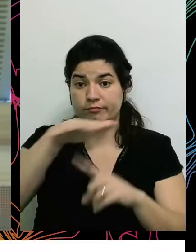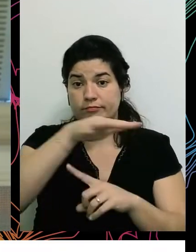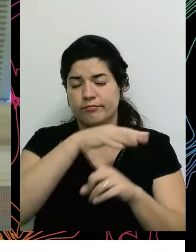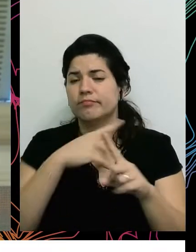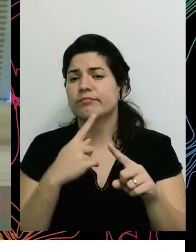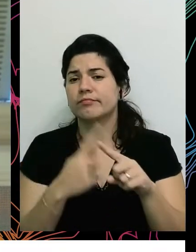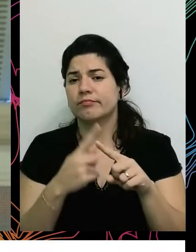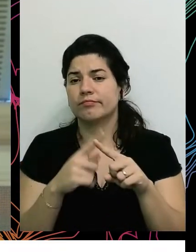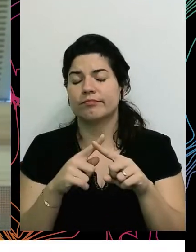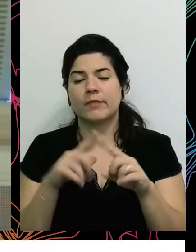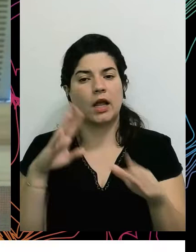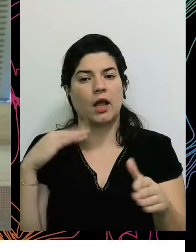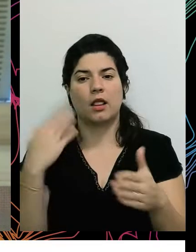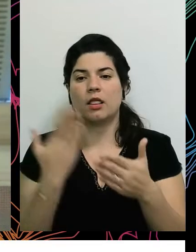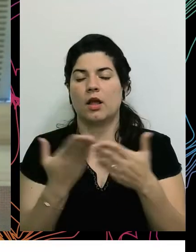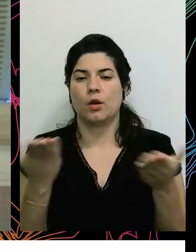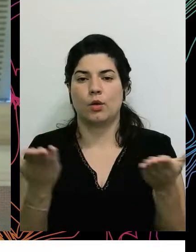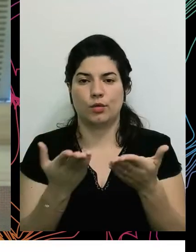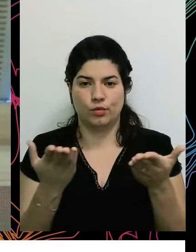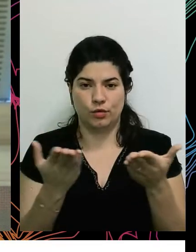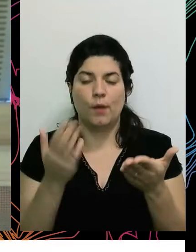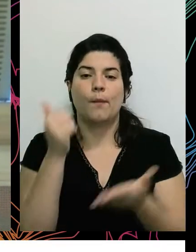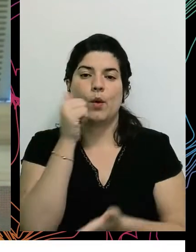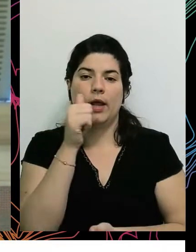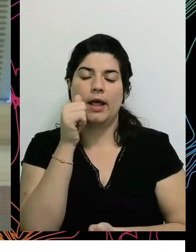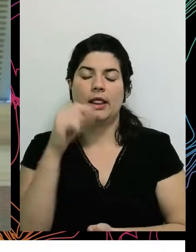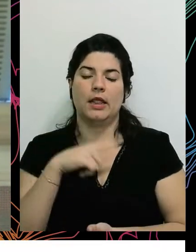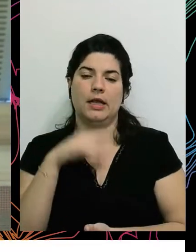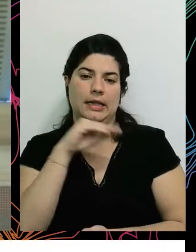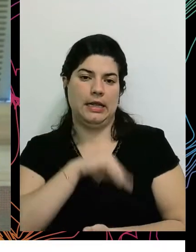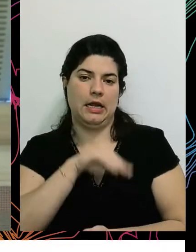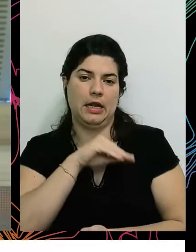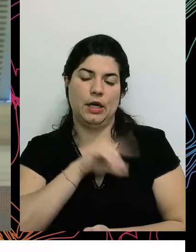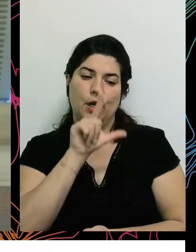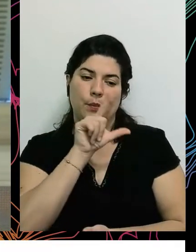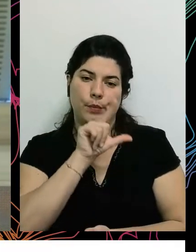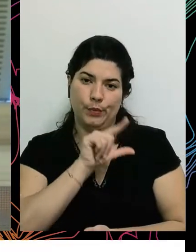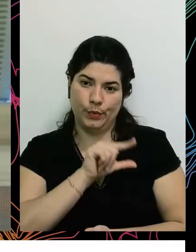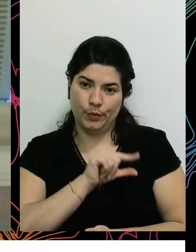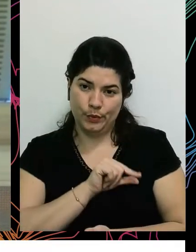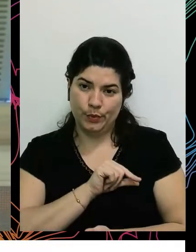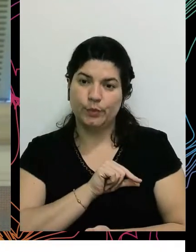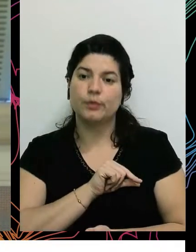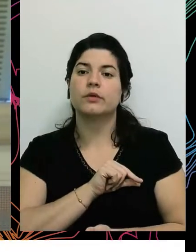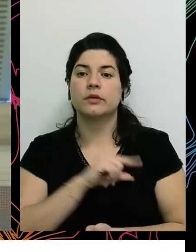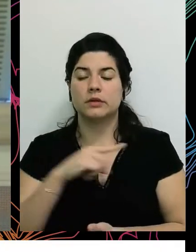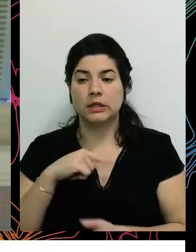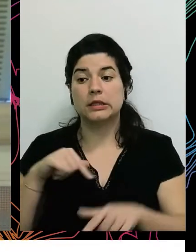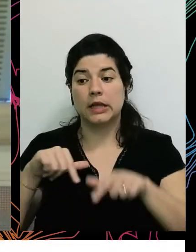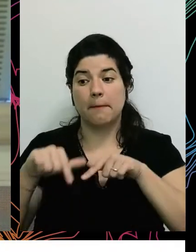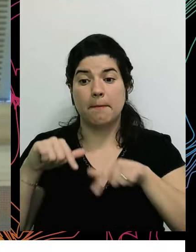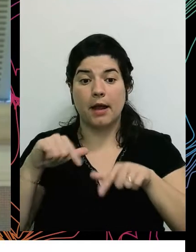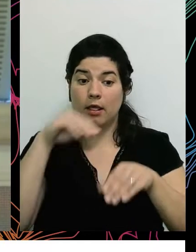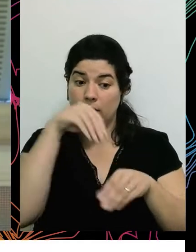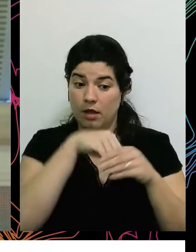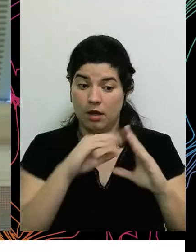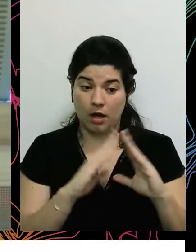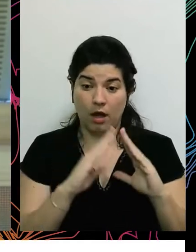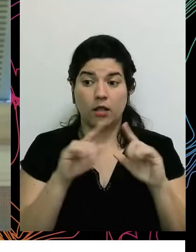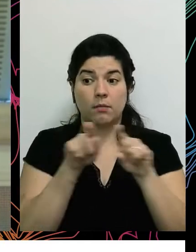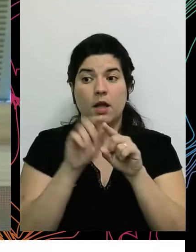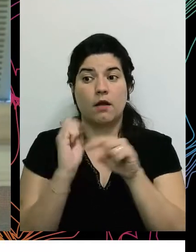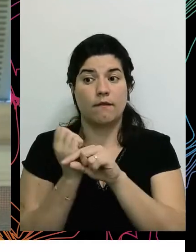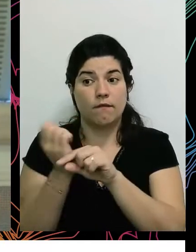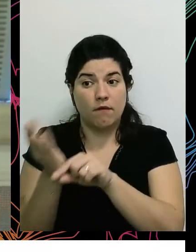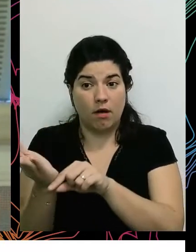hoje elas têm salários mais baixos e trabalham mais dentro e fora de casa, e todos temos que reconhecer